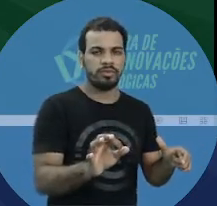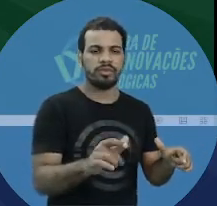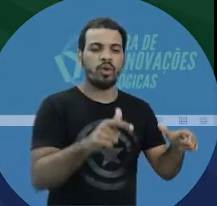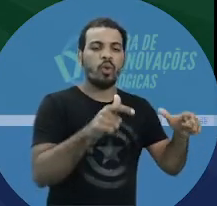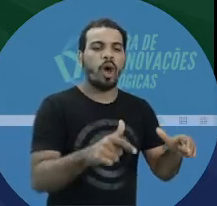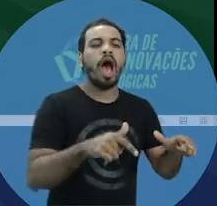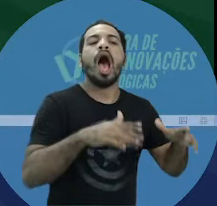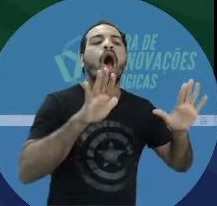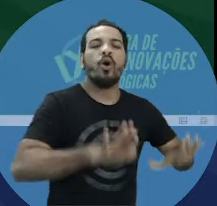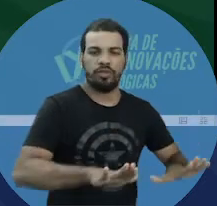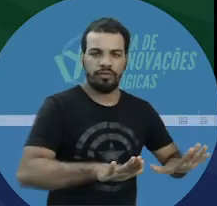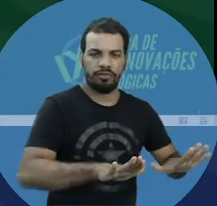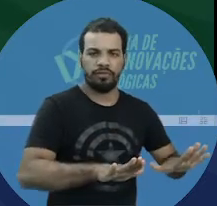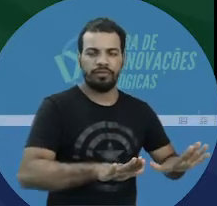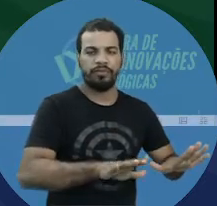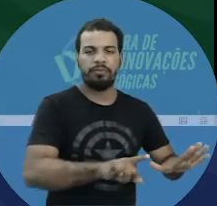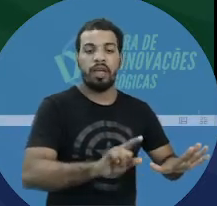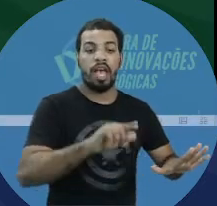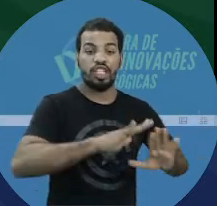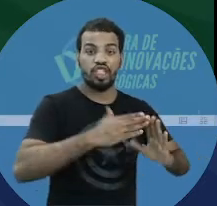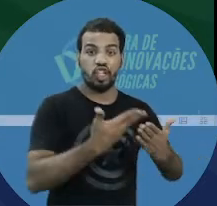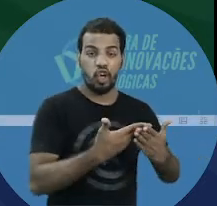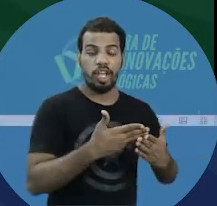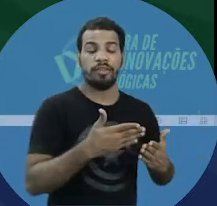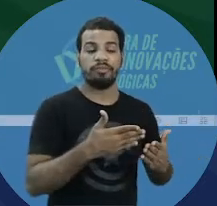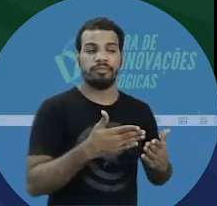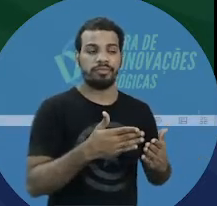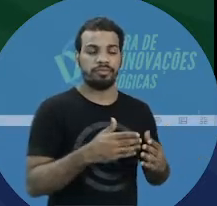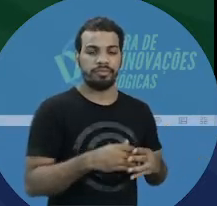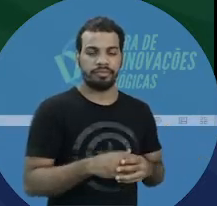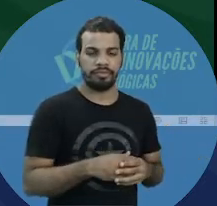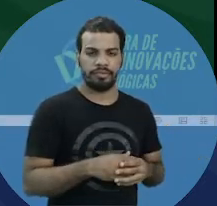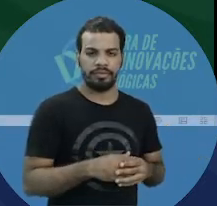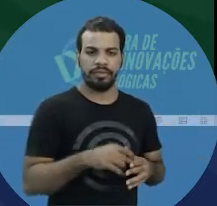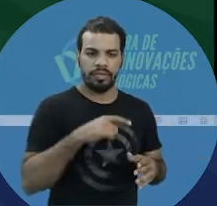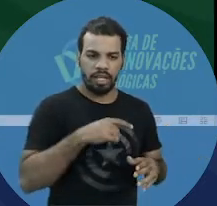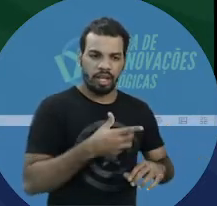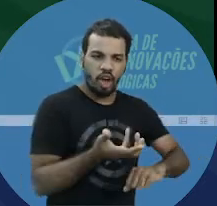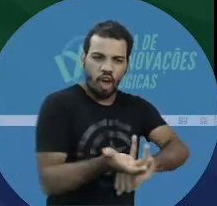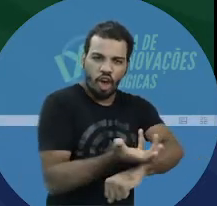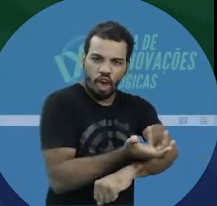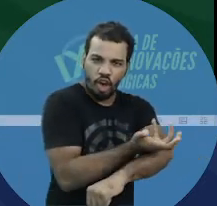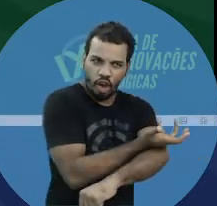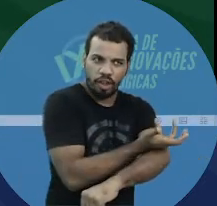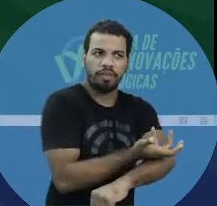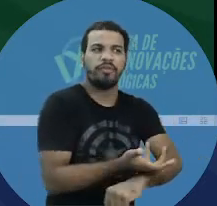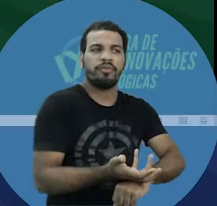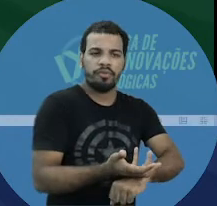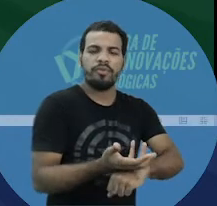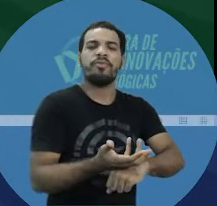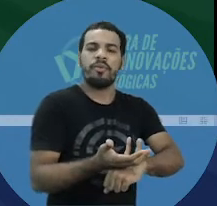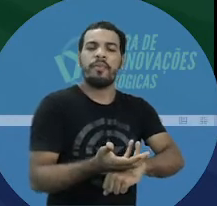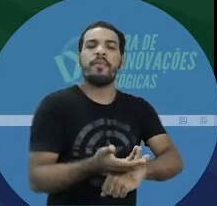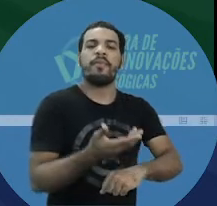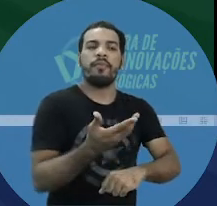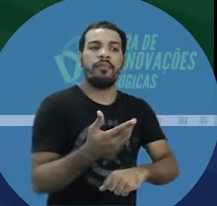ficar. E na escola, não só tem a horta, as plantas, o vegetal,